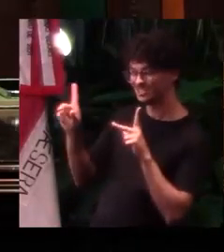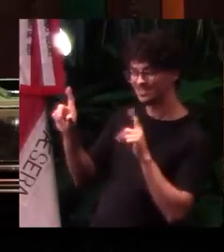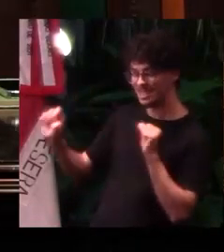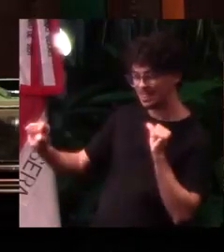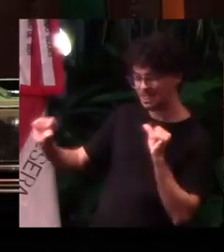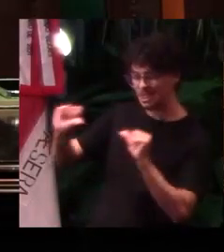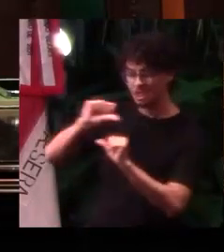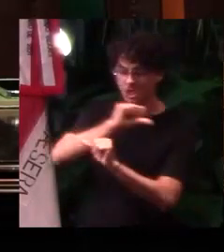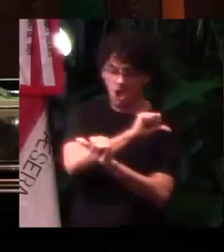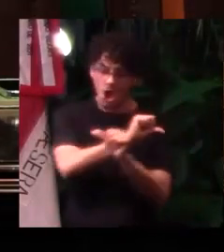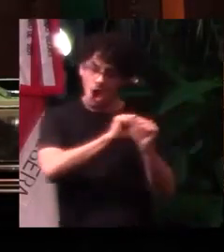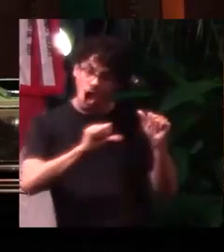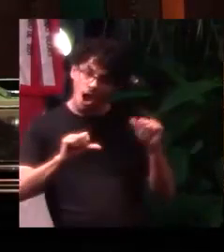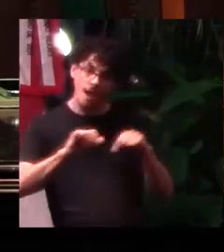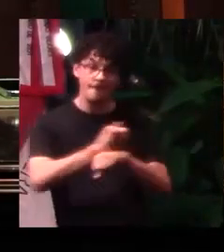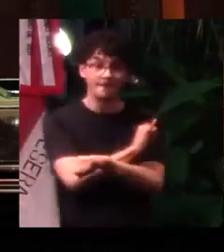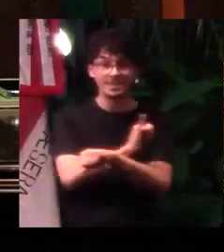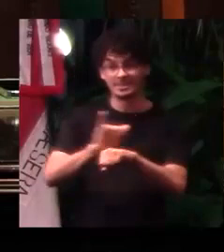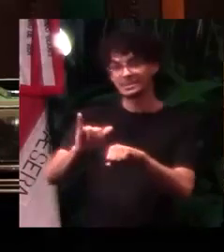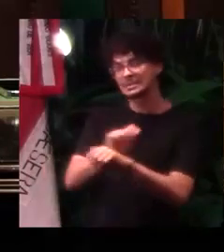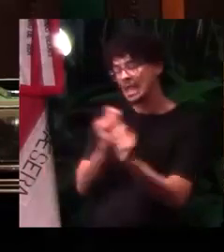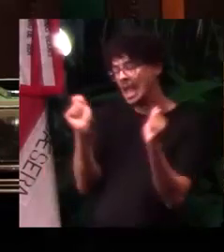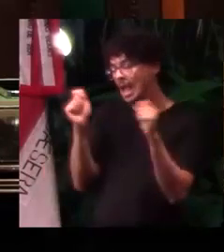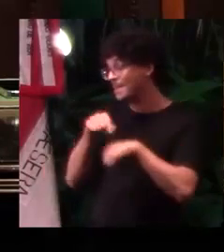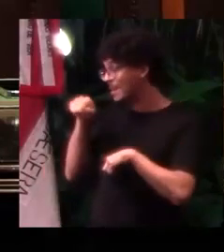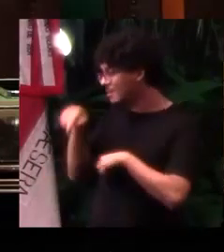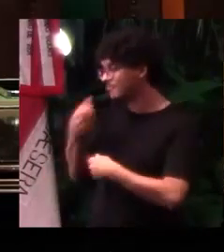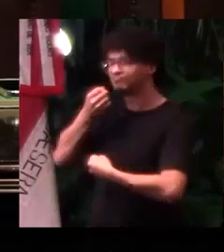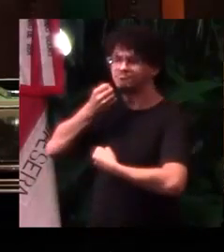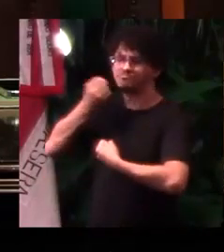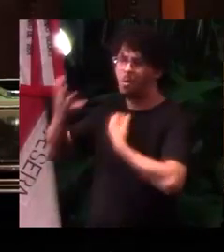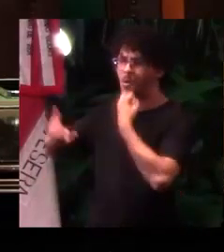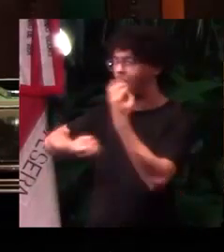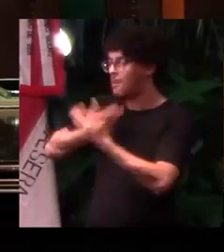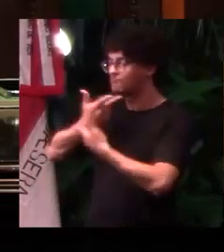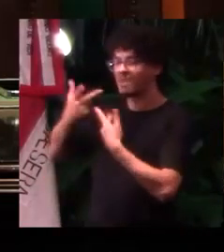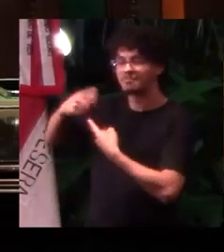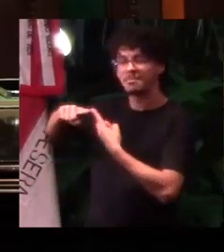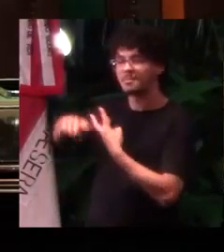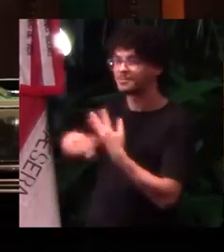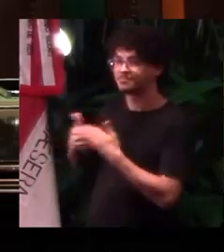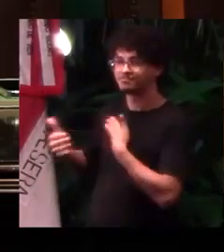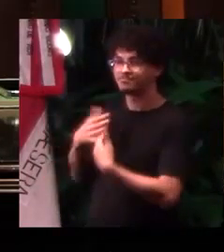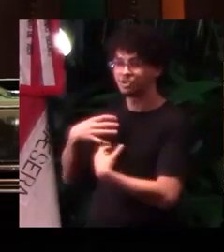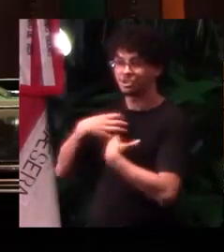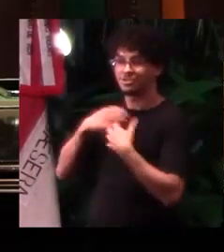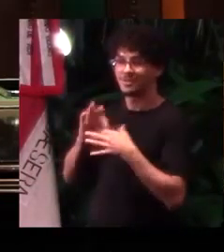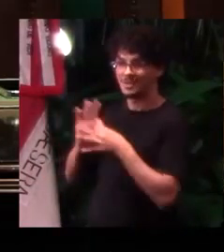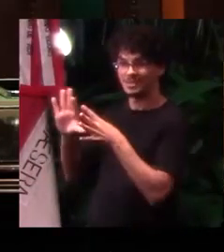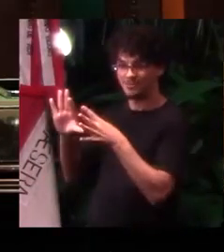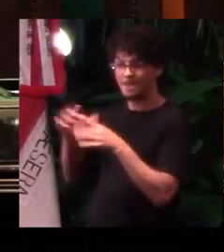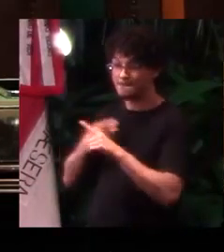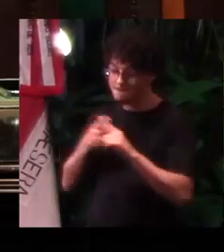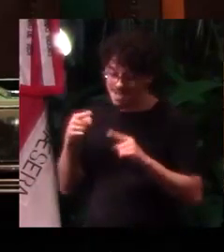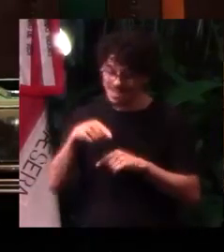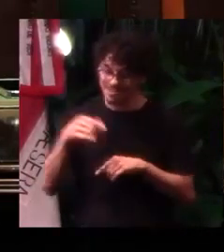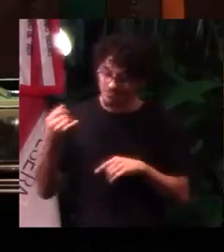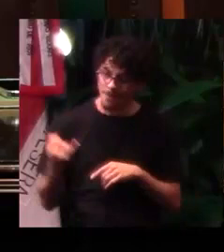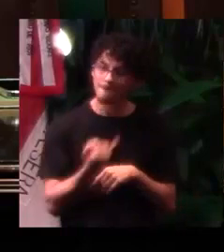que garante a ele o tudo dizer, o tudo poder dizer, né? Mas que é fundamental